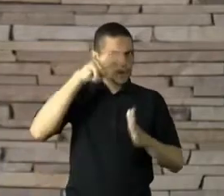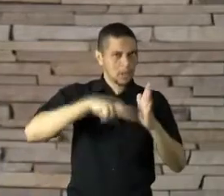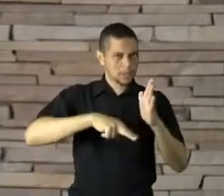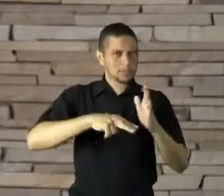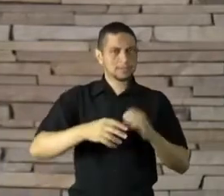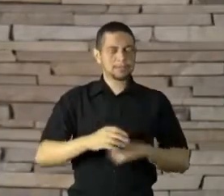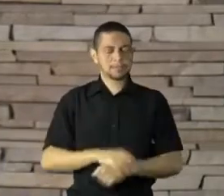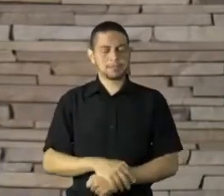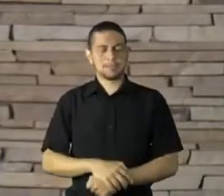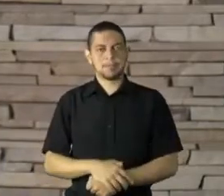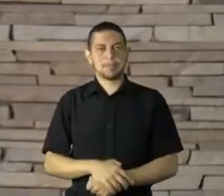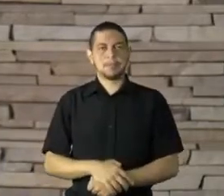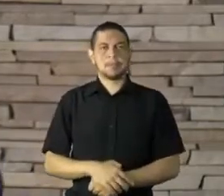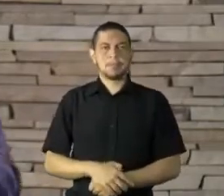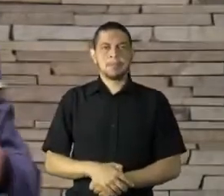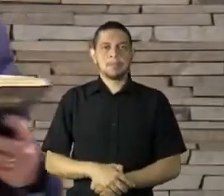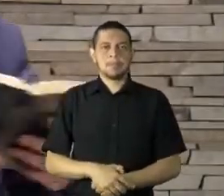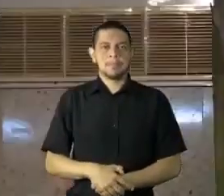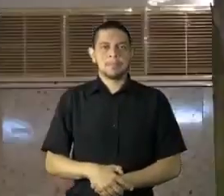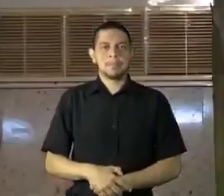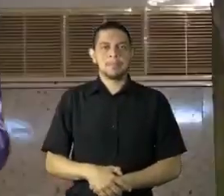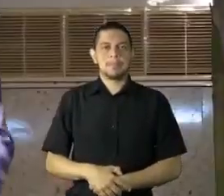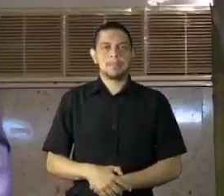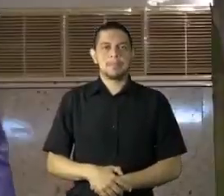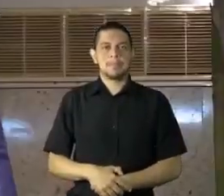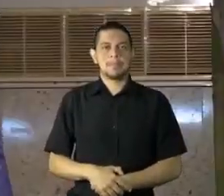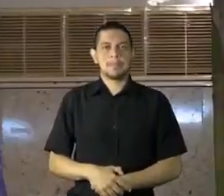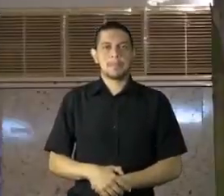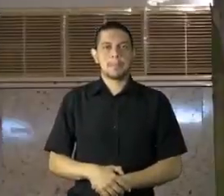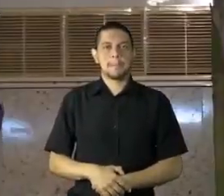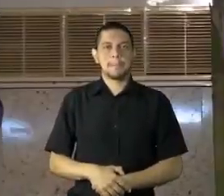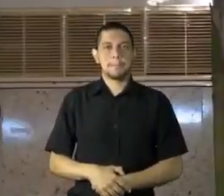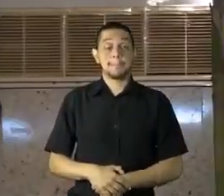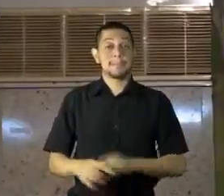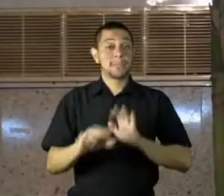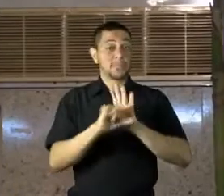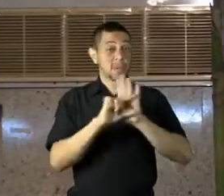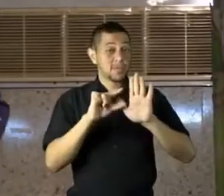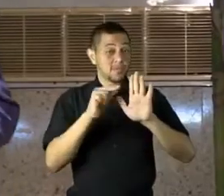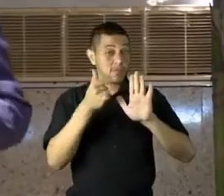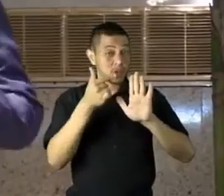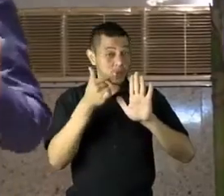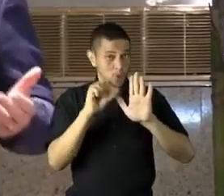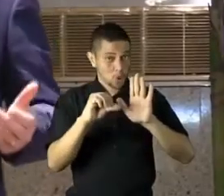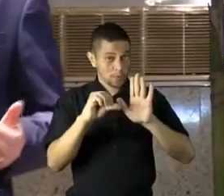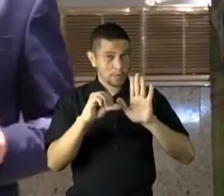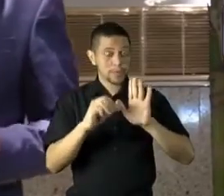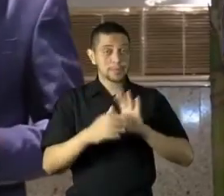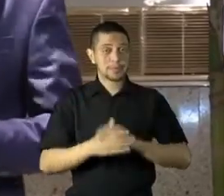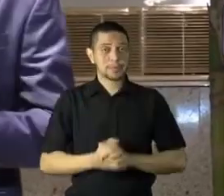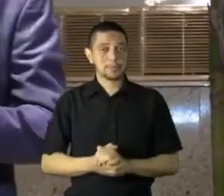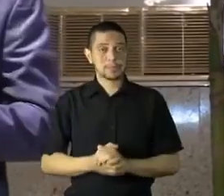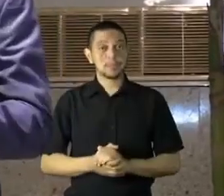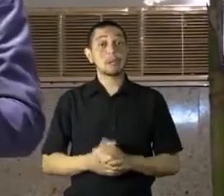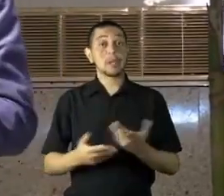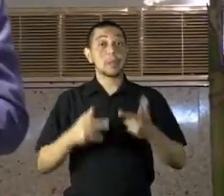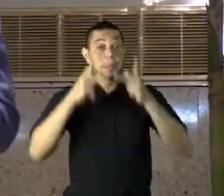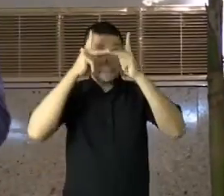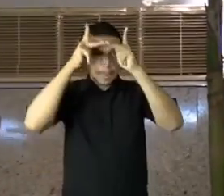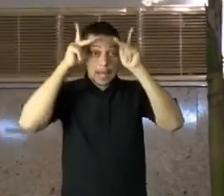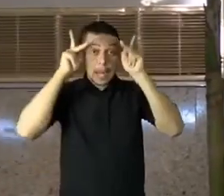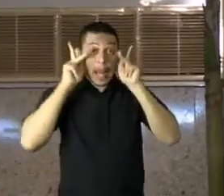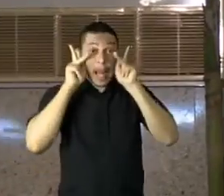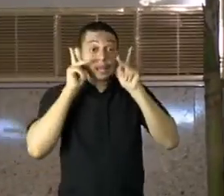leitura deste diálogo agora com Jesus no verso 29 então Pilatos saiu para lhes